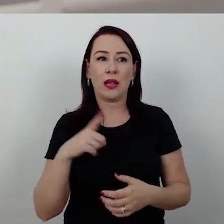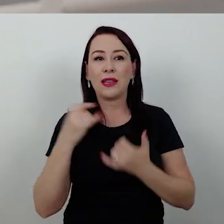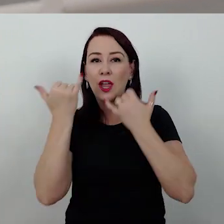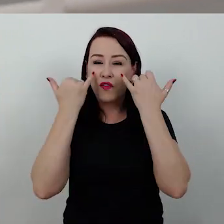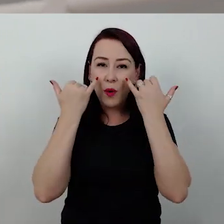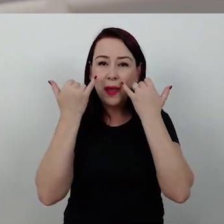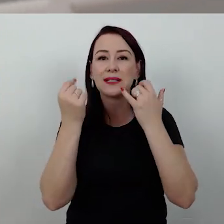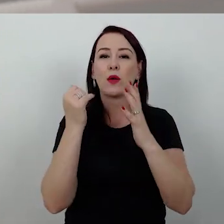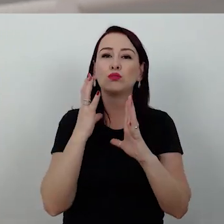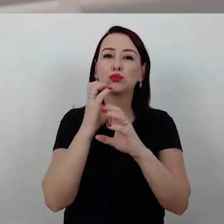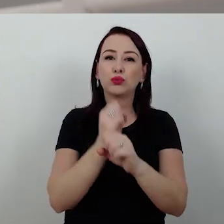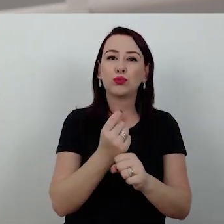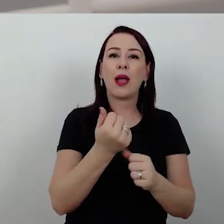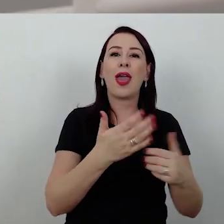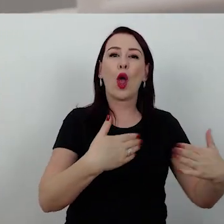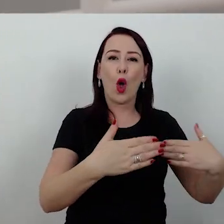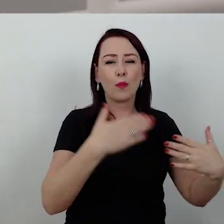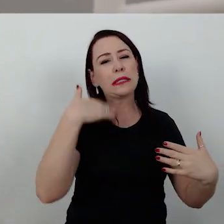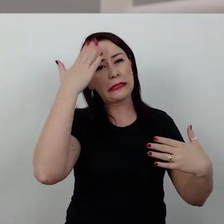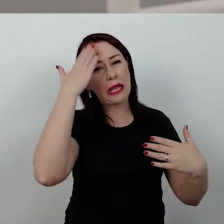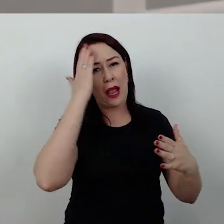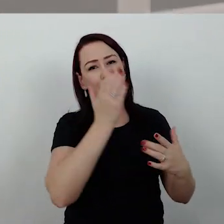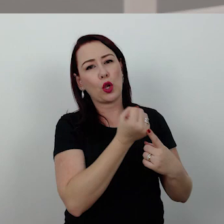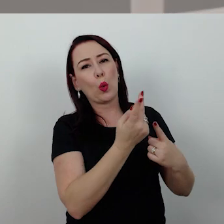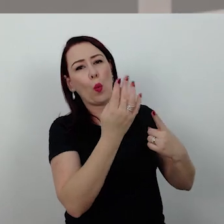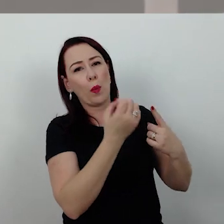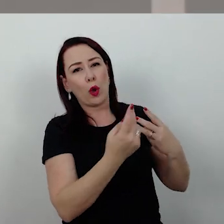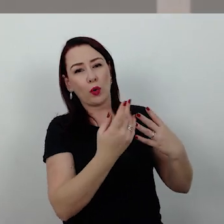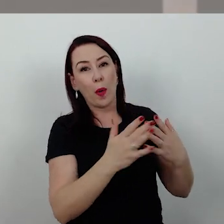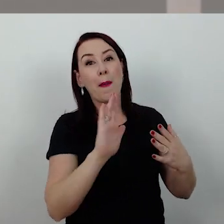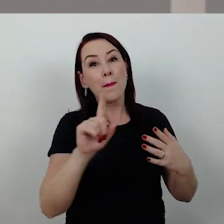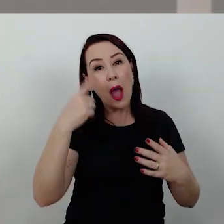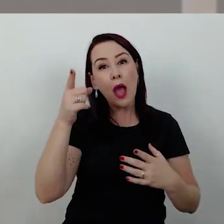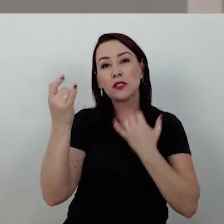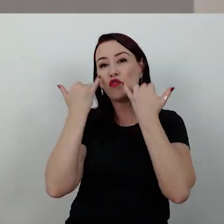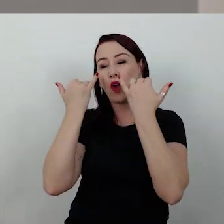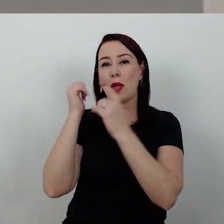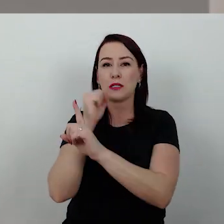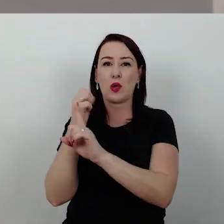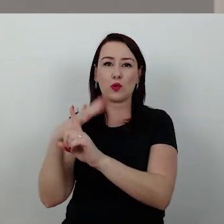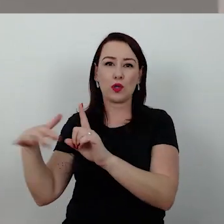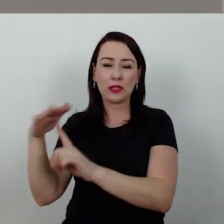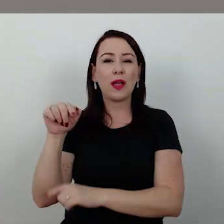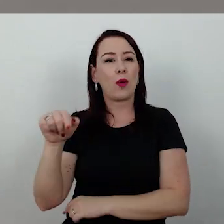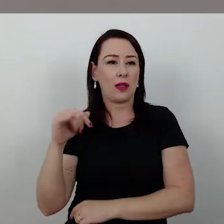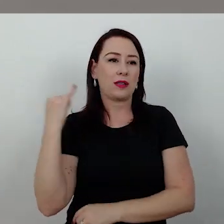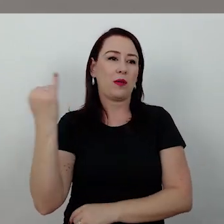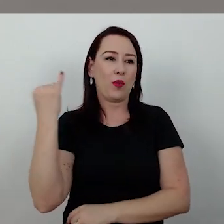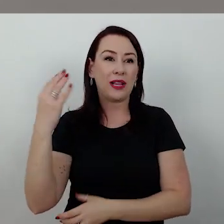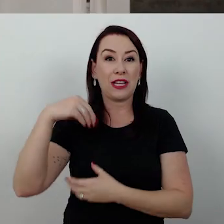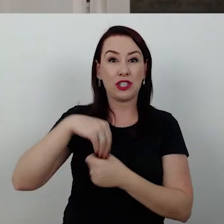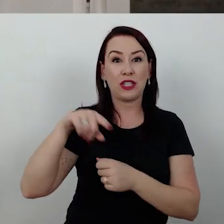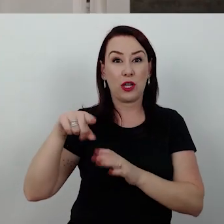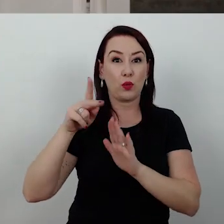além desses dados econômicos que a gente já tem hoje, também entender um pouco mais esses dados sociais dessa produção, porque eu acho